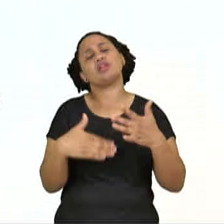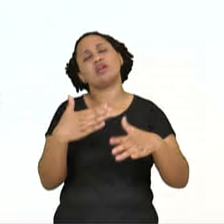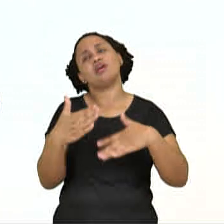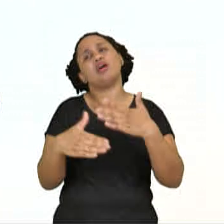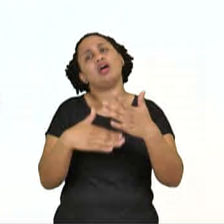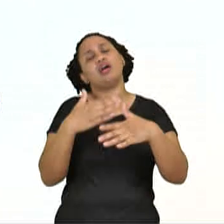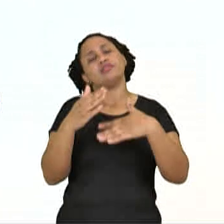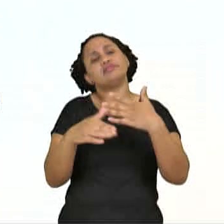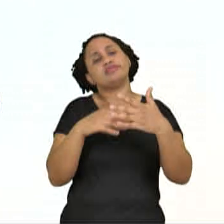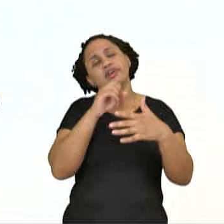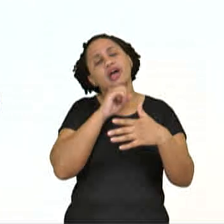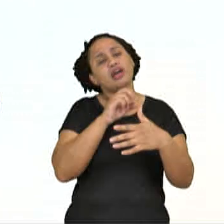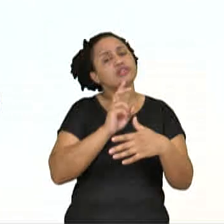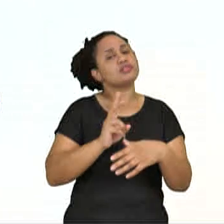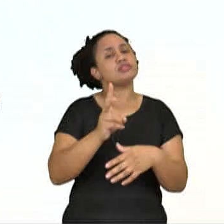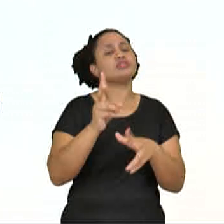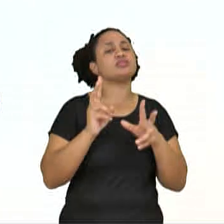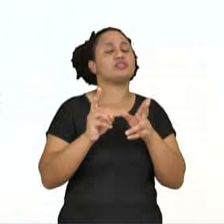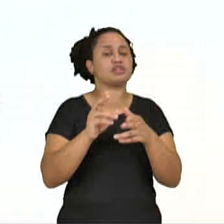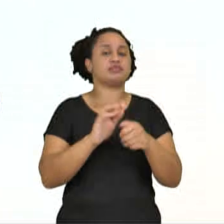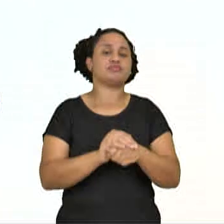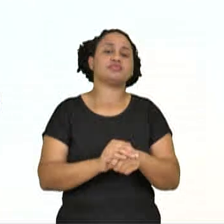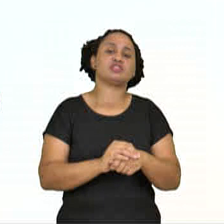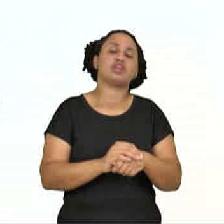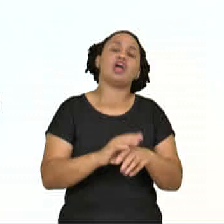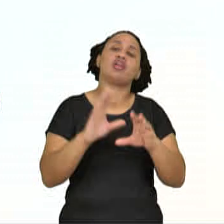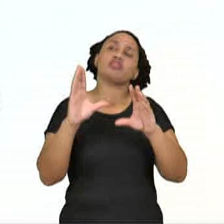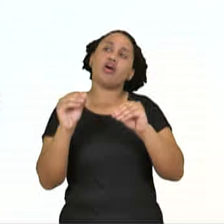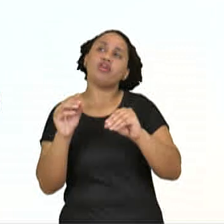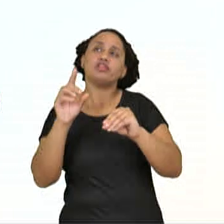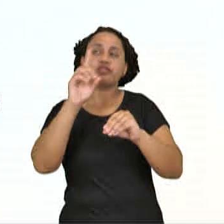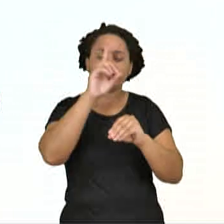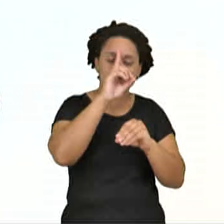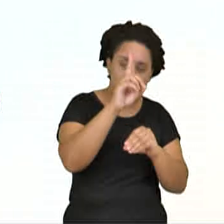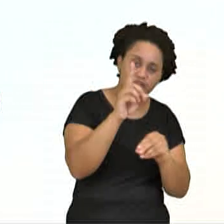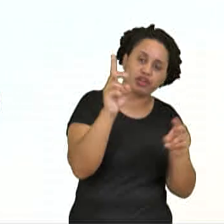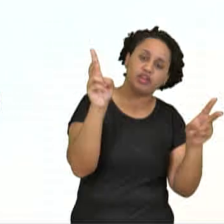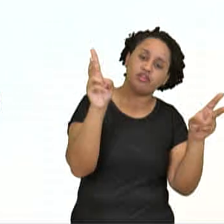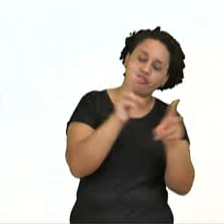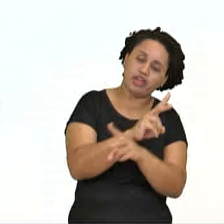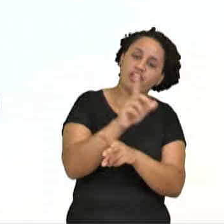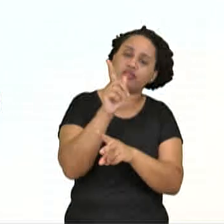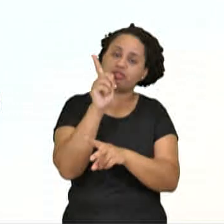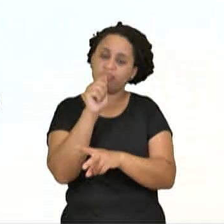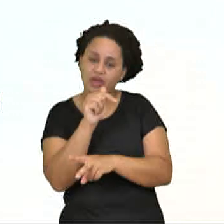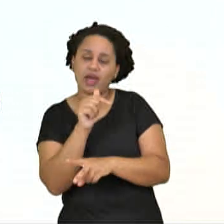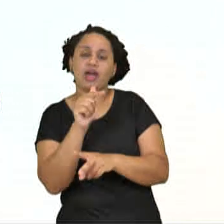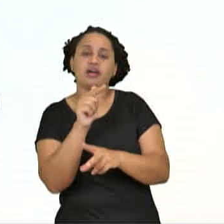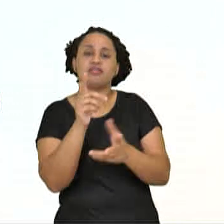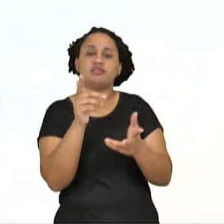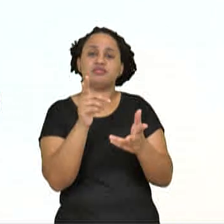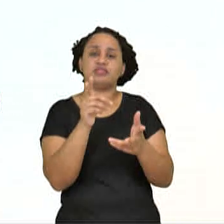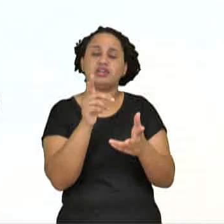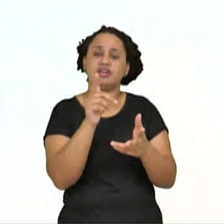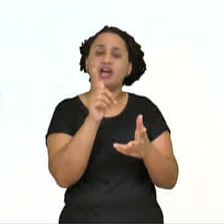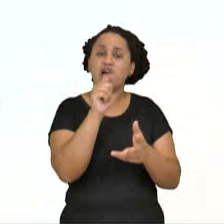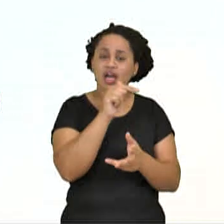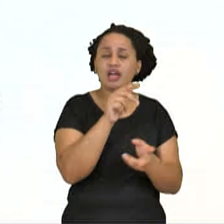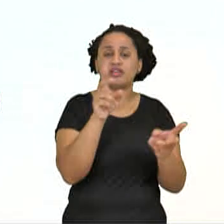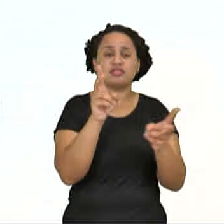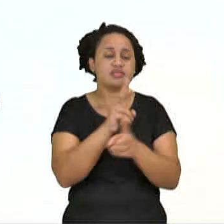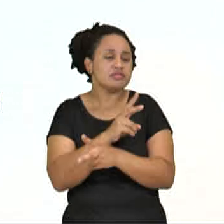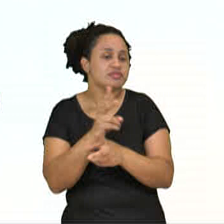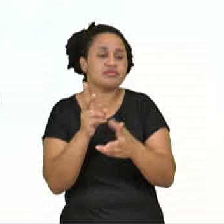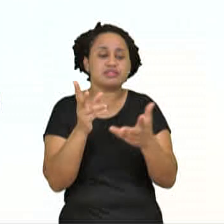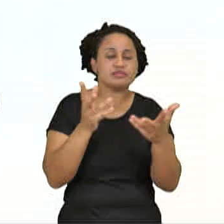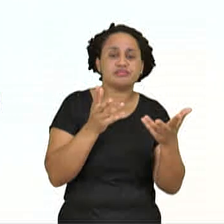coisas sempre iguais. Noite e dia, vento e água e vento. Noite e dia, e rola areia para o